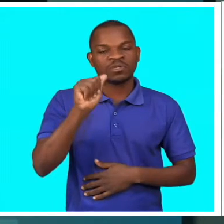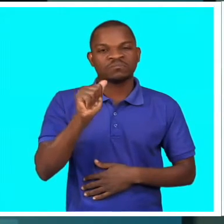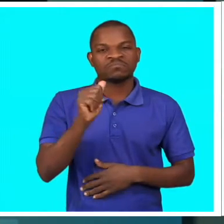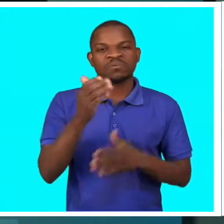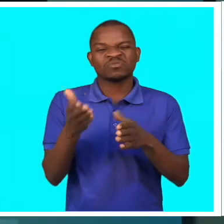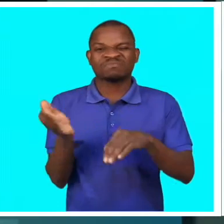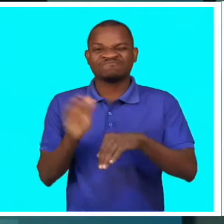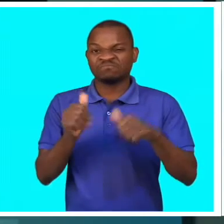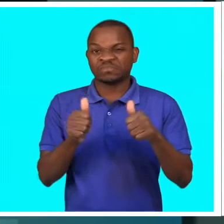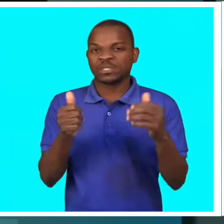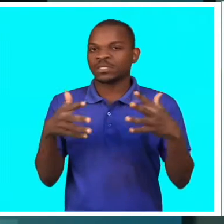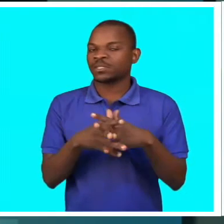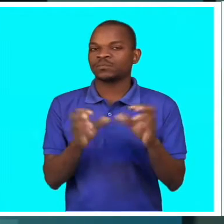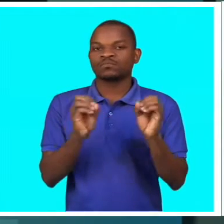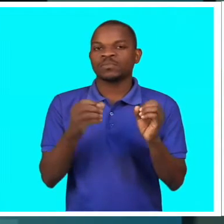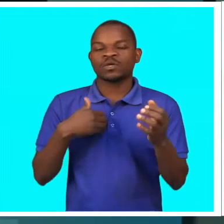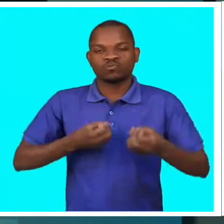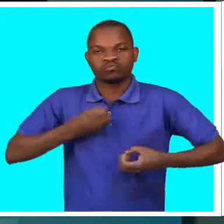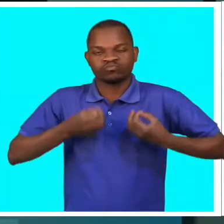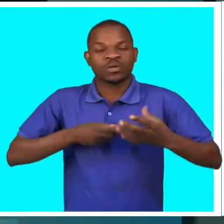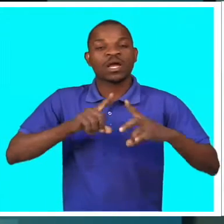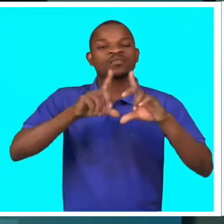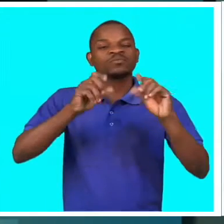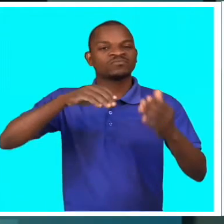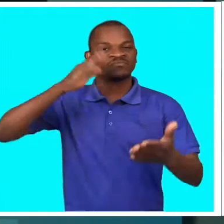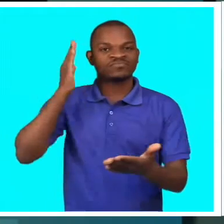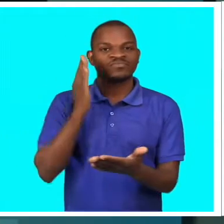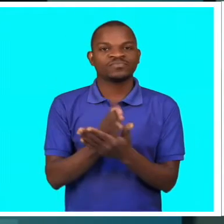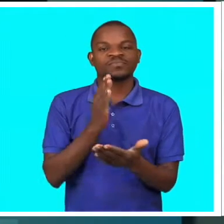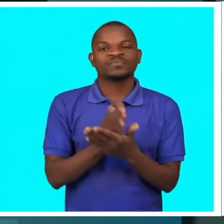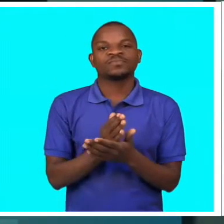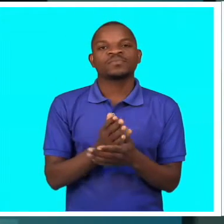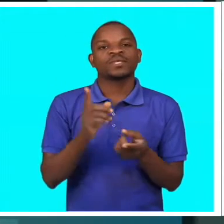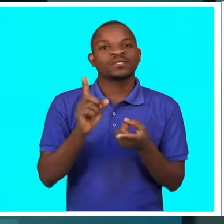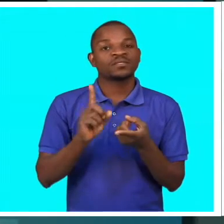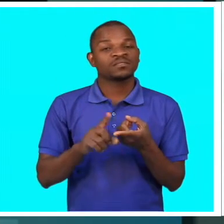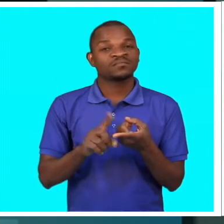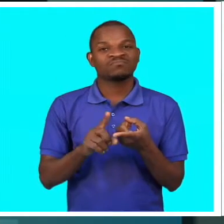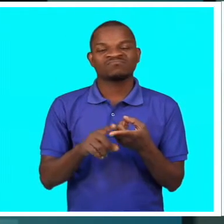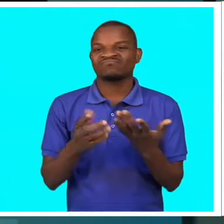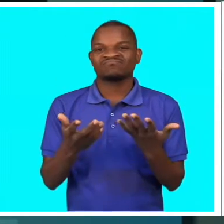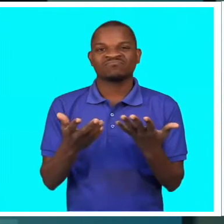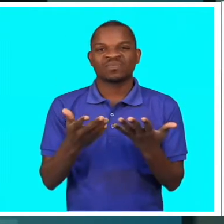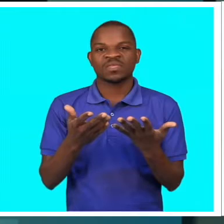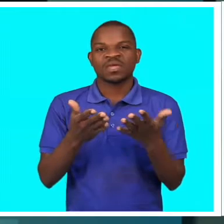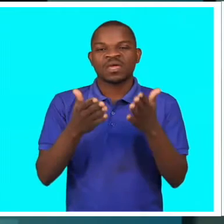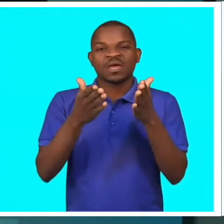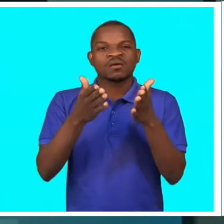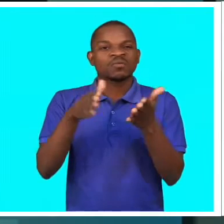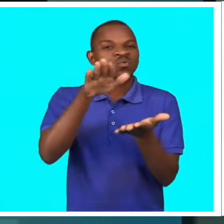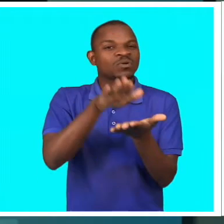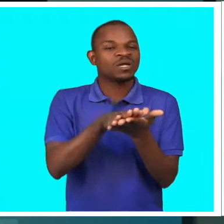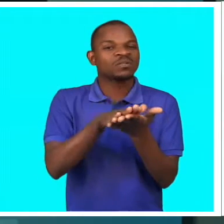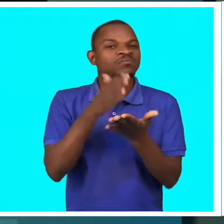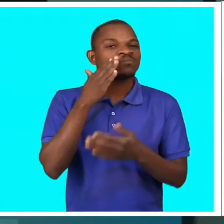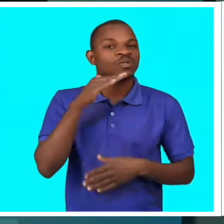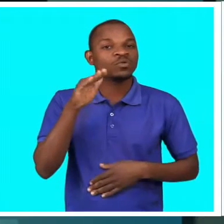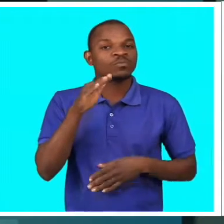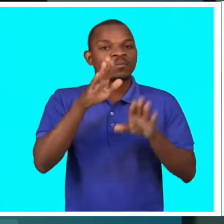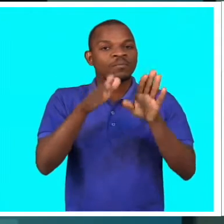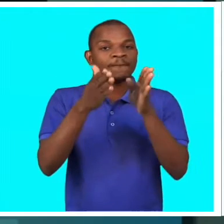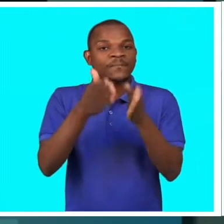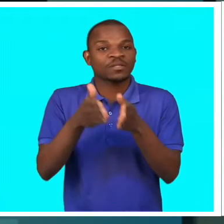sincero, muito frontal, tenho a verdade e de facto o melhor mercado é o